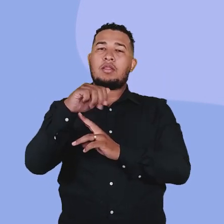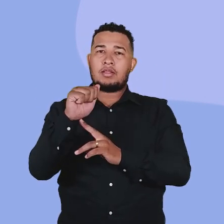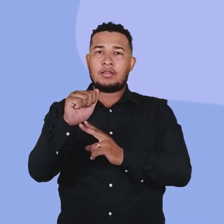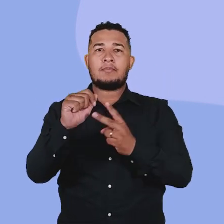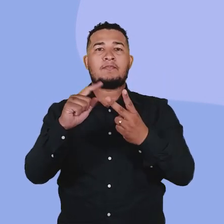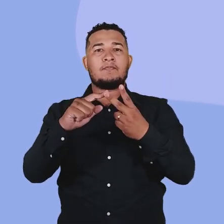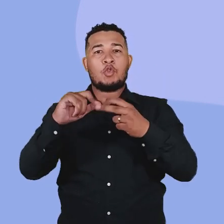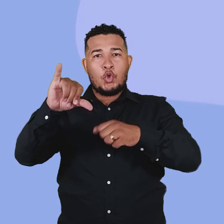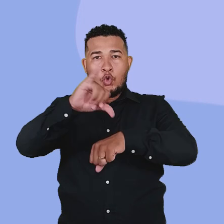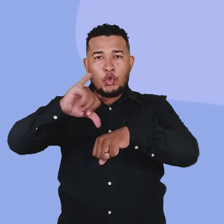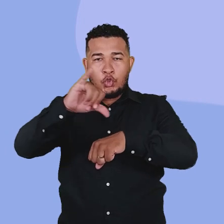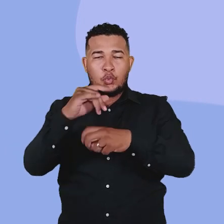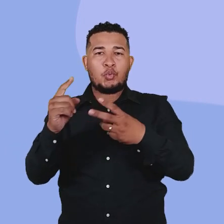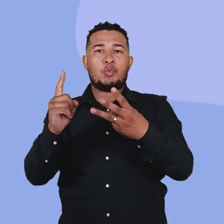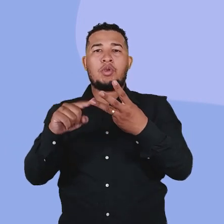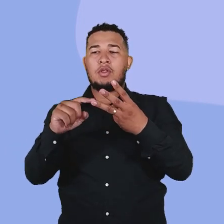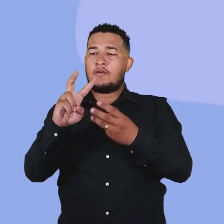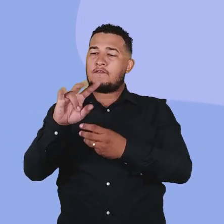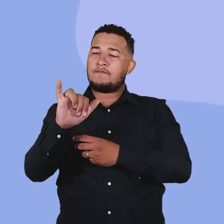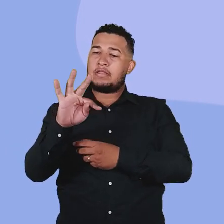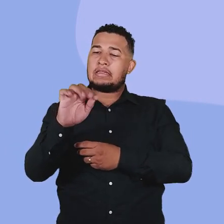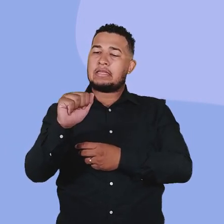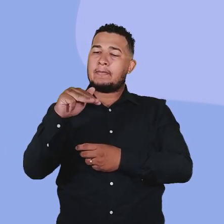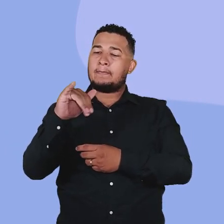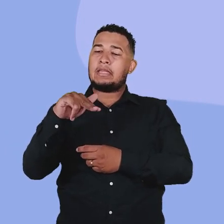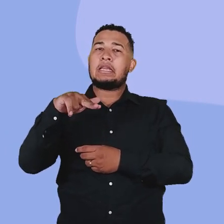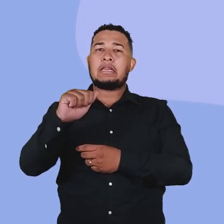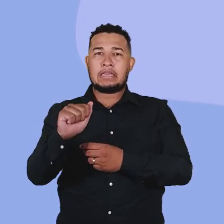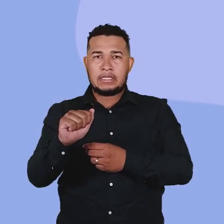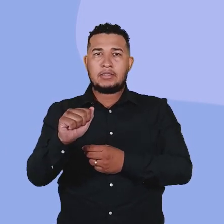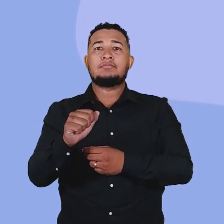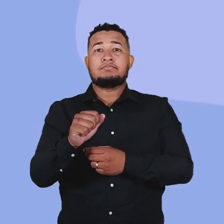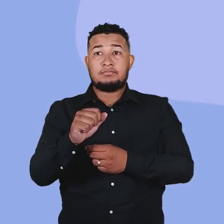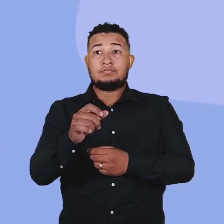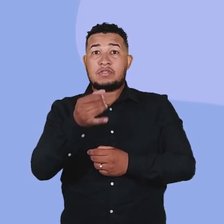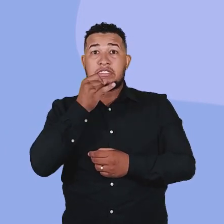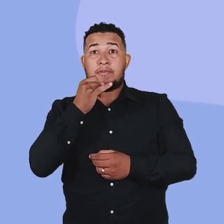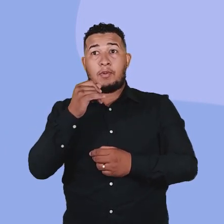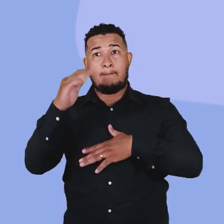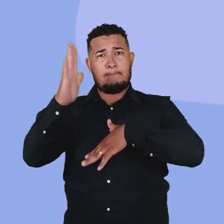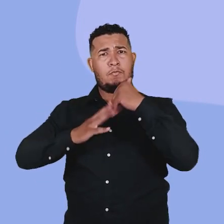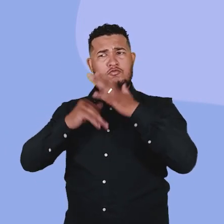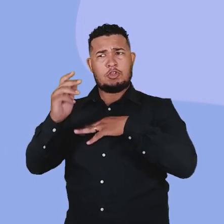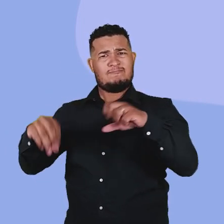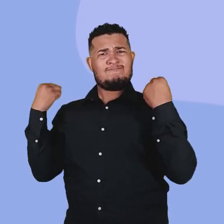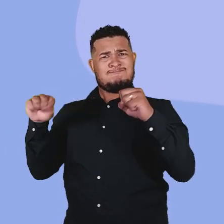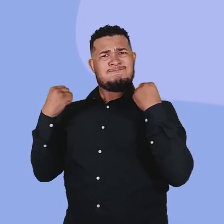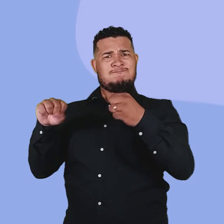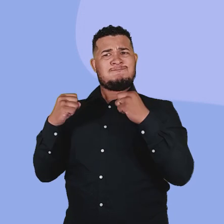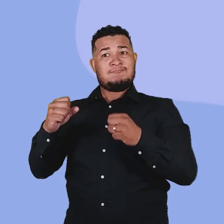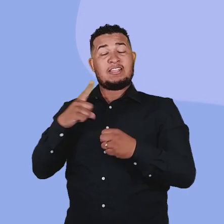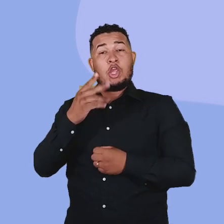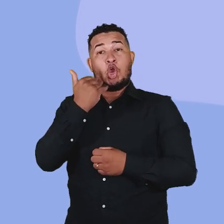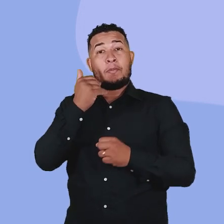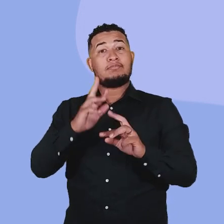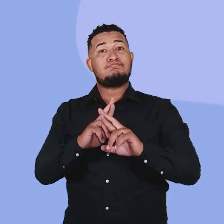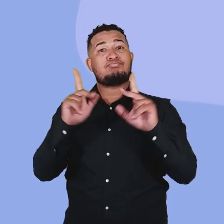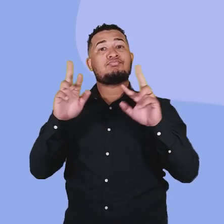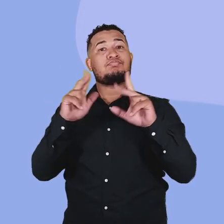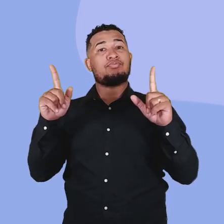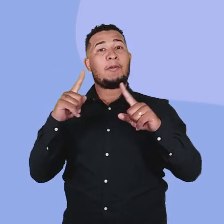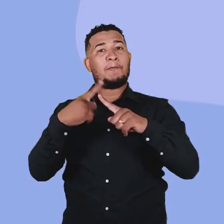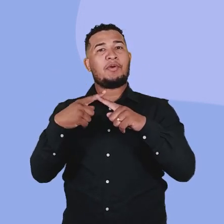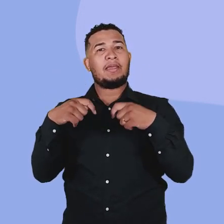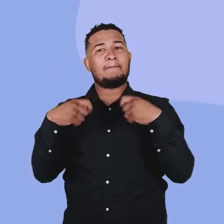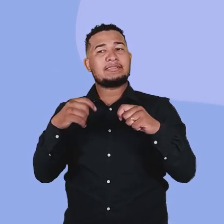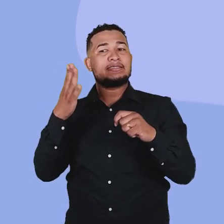carboidratos, gorduras, vitaminas e minerais. Como exemplo, podemos lembrar dos atletas. Eles têm uma alimentação diferente porque